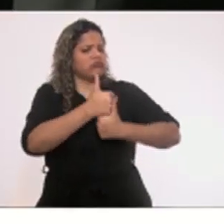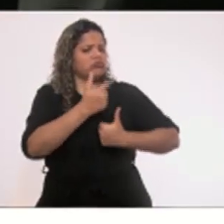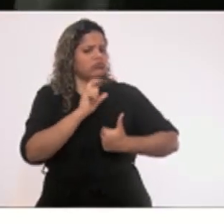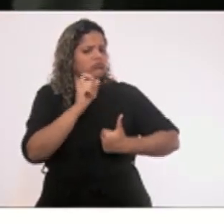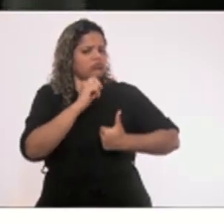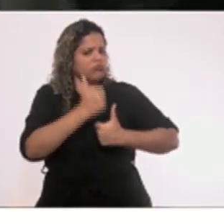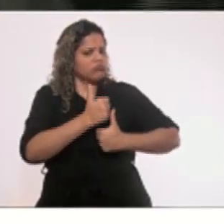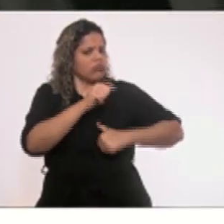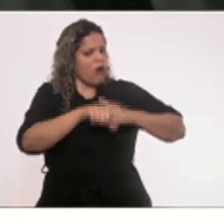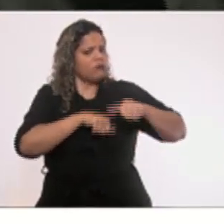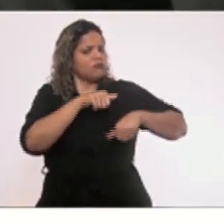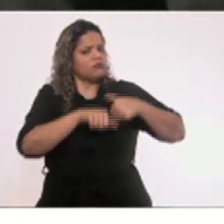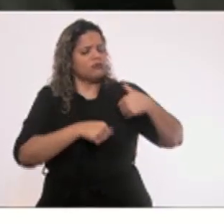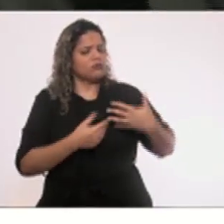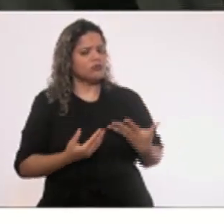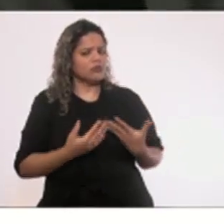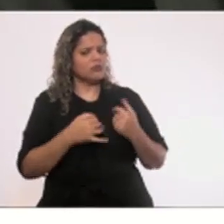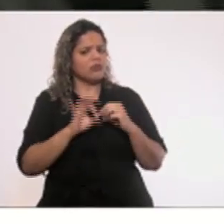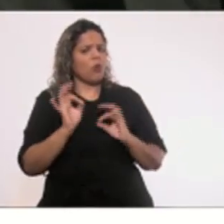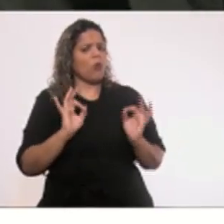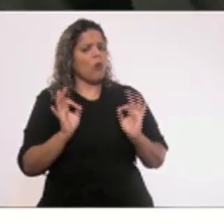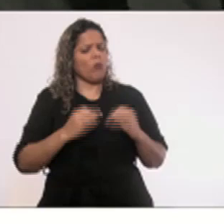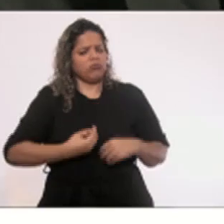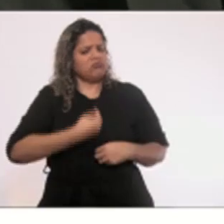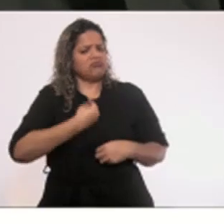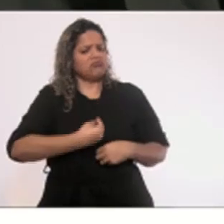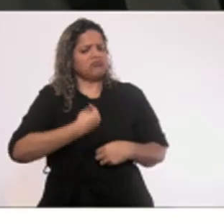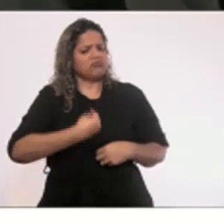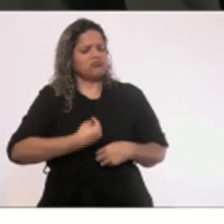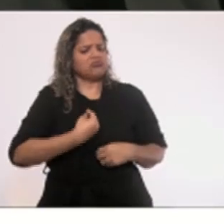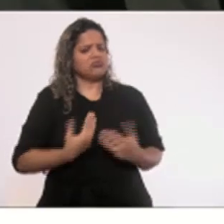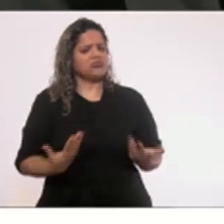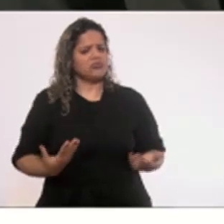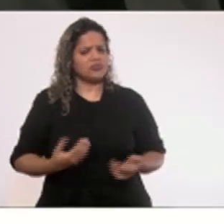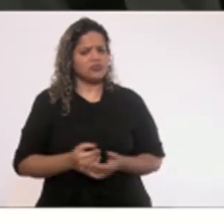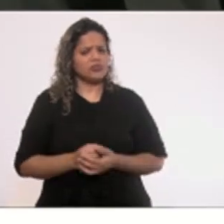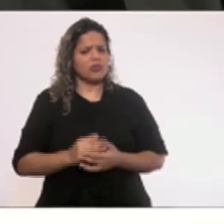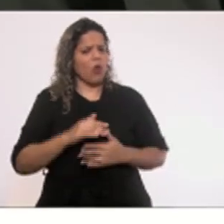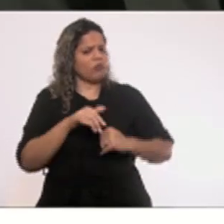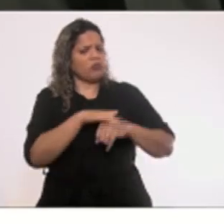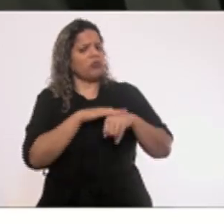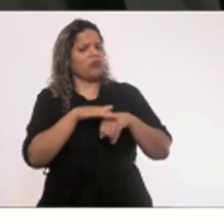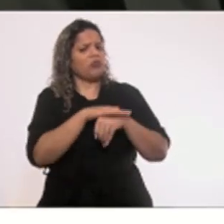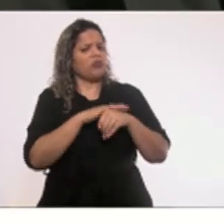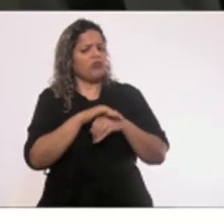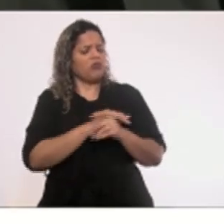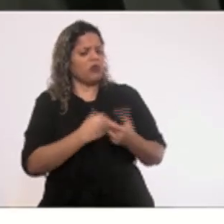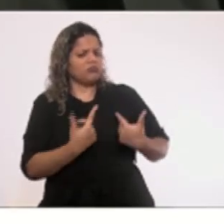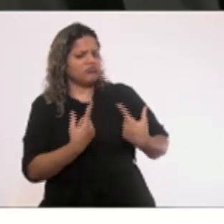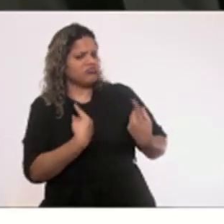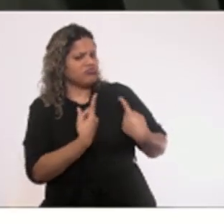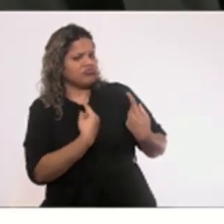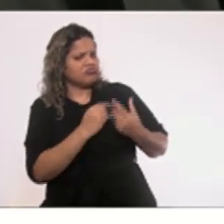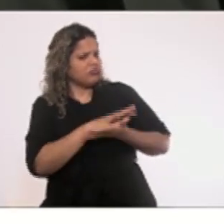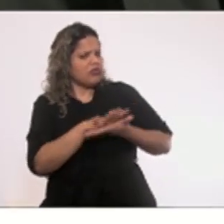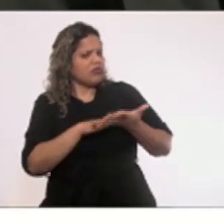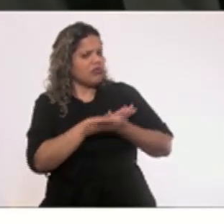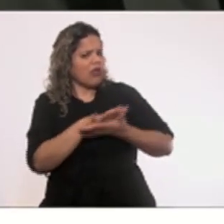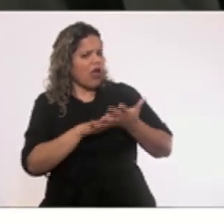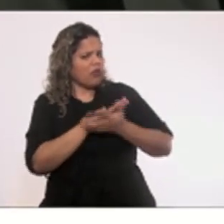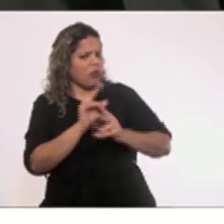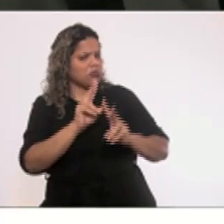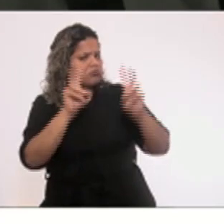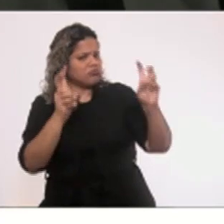substitutivo, nem participamos de conversas diretas sobre esse